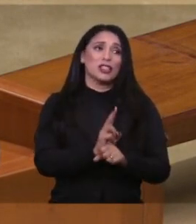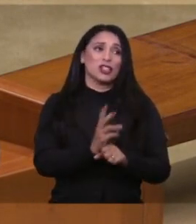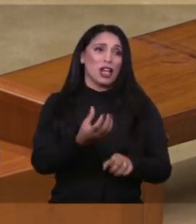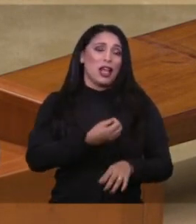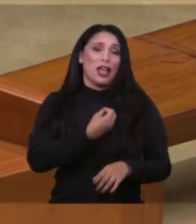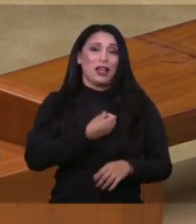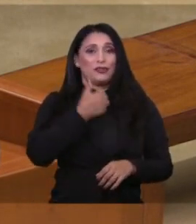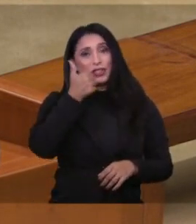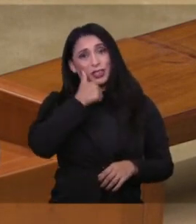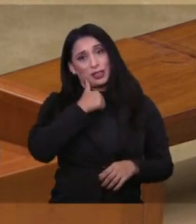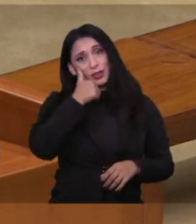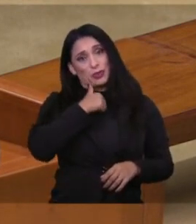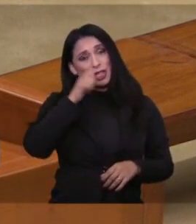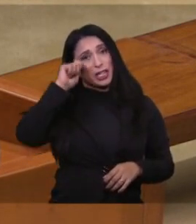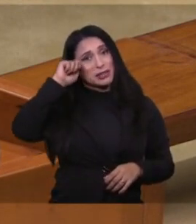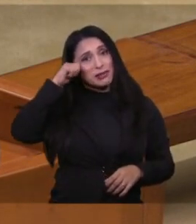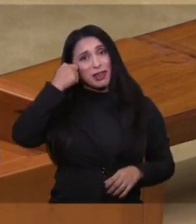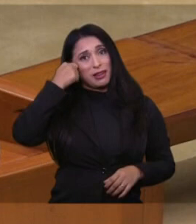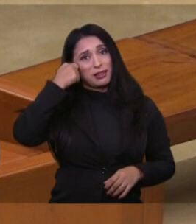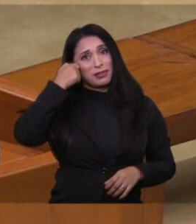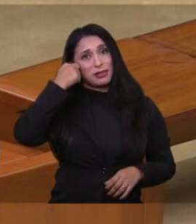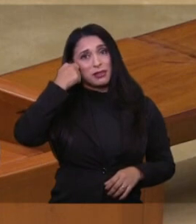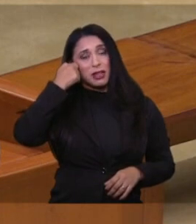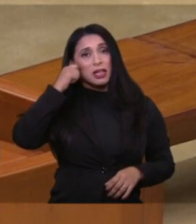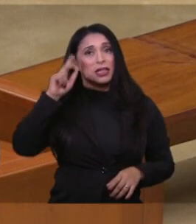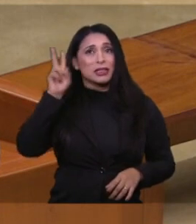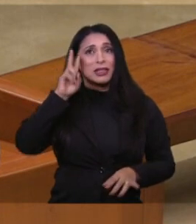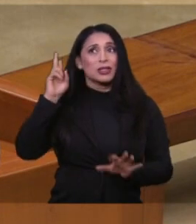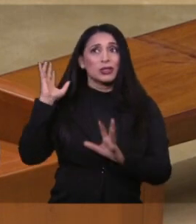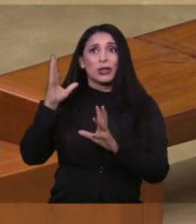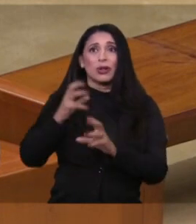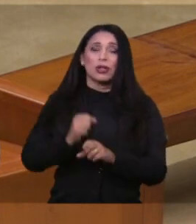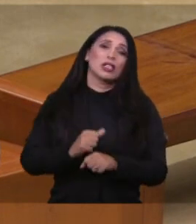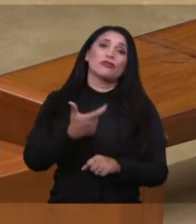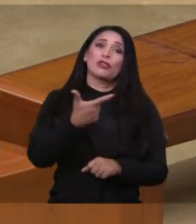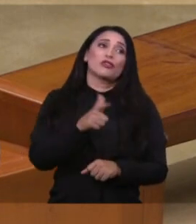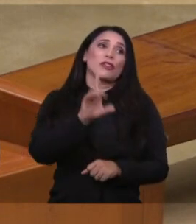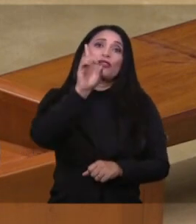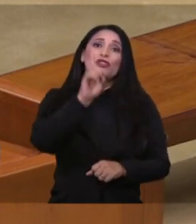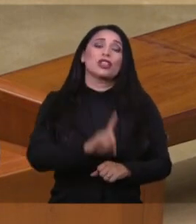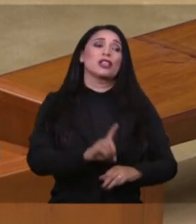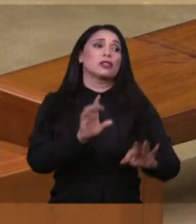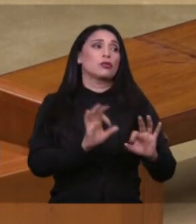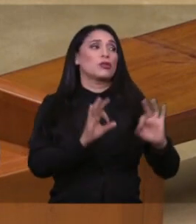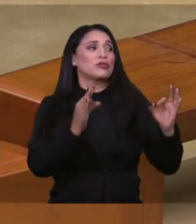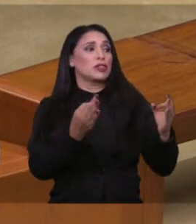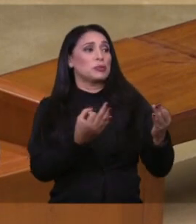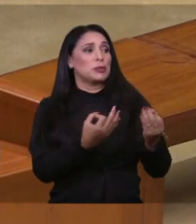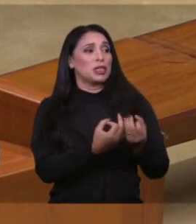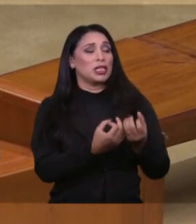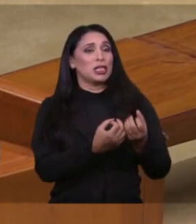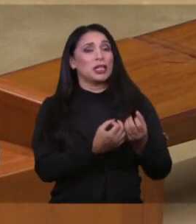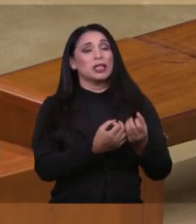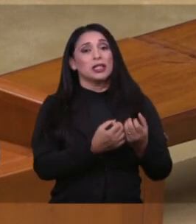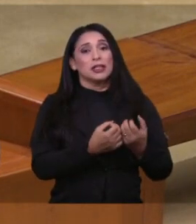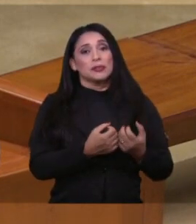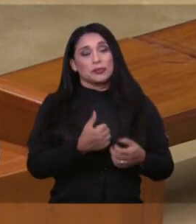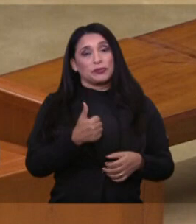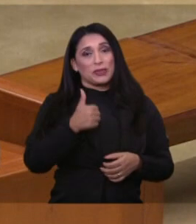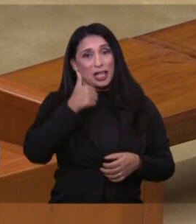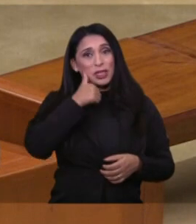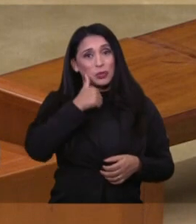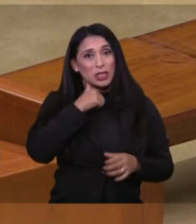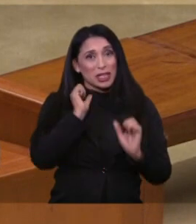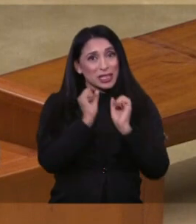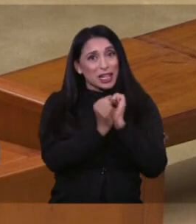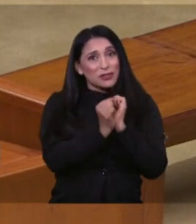mulheres. Essas mulheres que, historicamente, mulheres negras que não tiveram o direito a ter uma família, separadas precocemente, as mulheres escravizadas